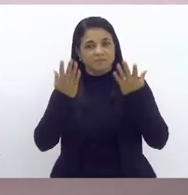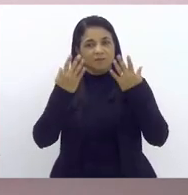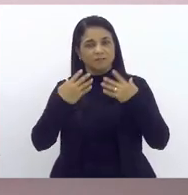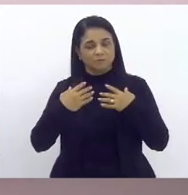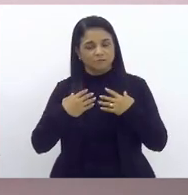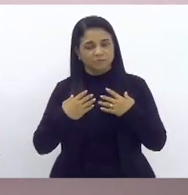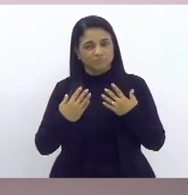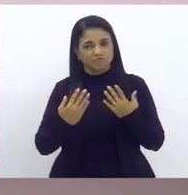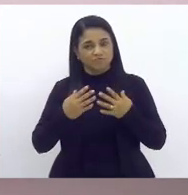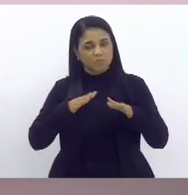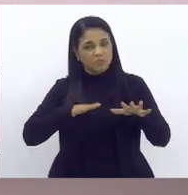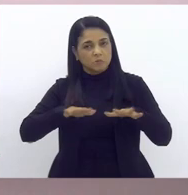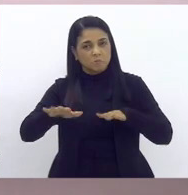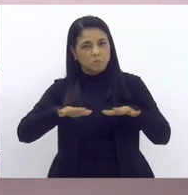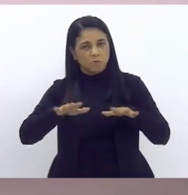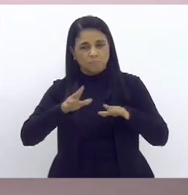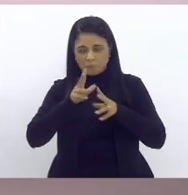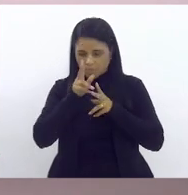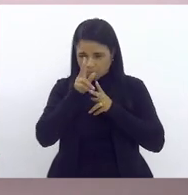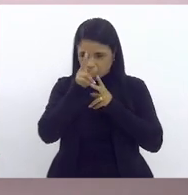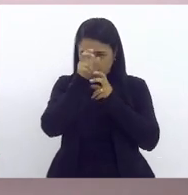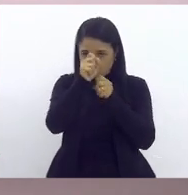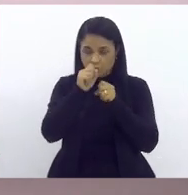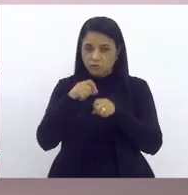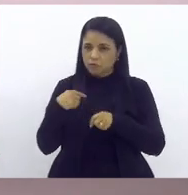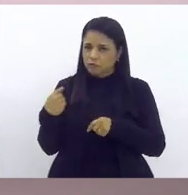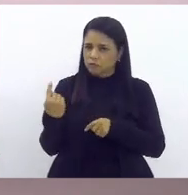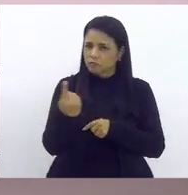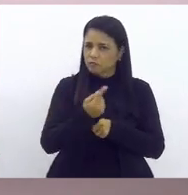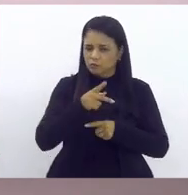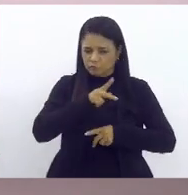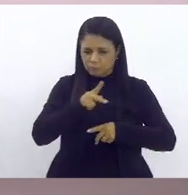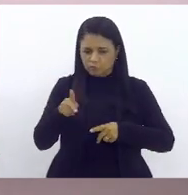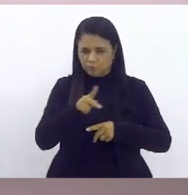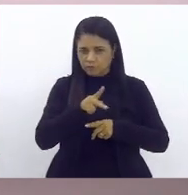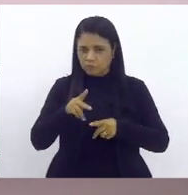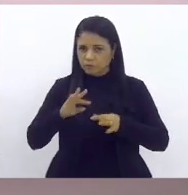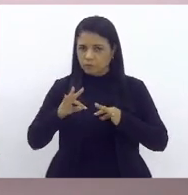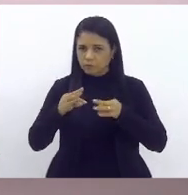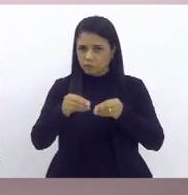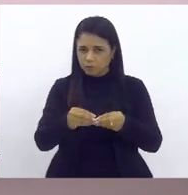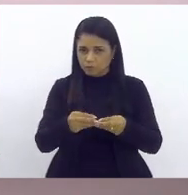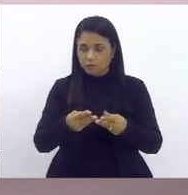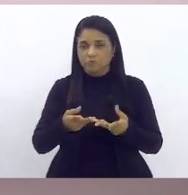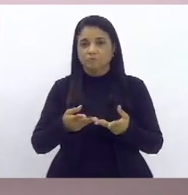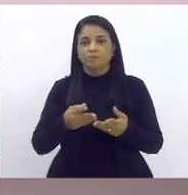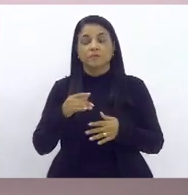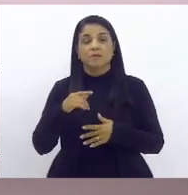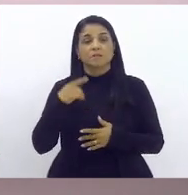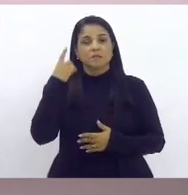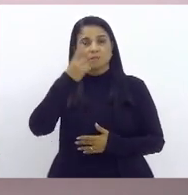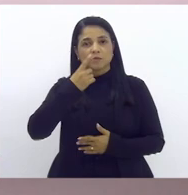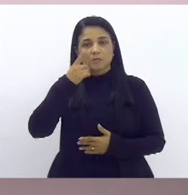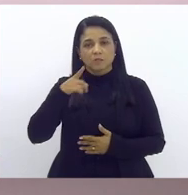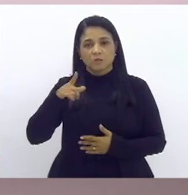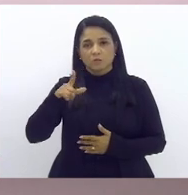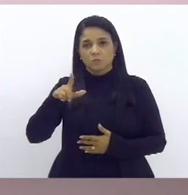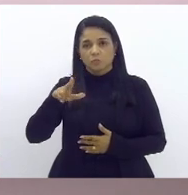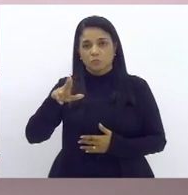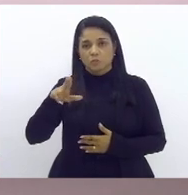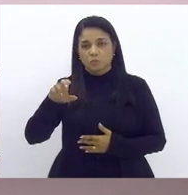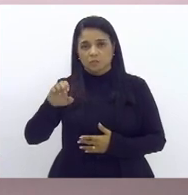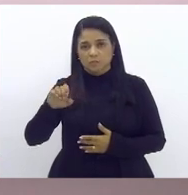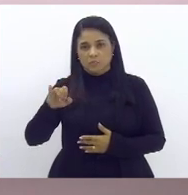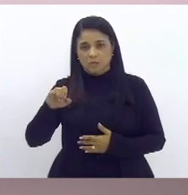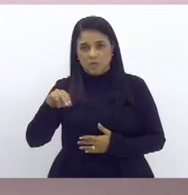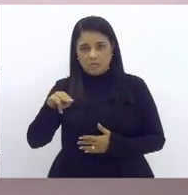e desse movimento potente de Somos Todas Professoras, que a deputada Luciene está levando